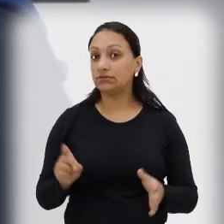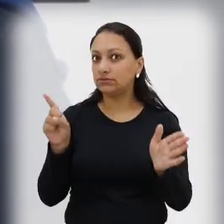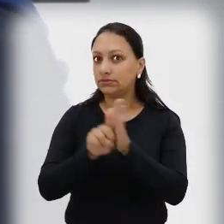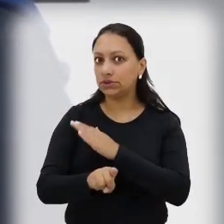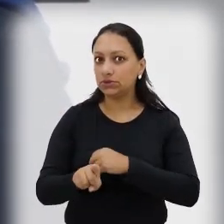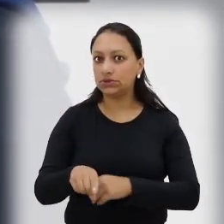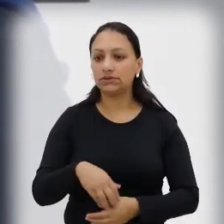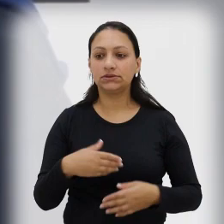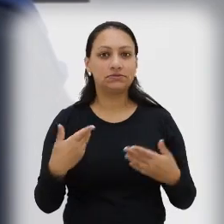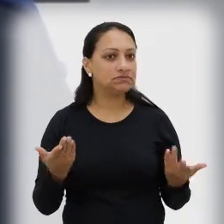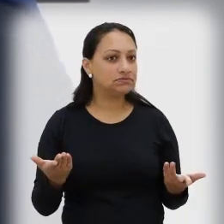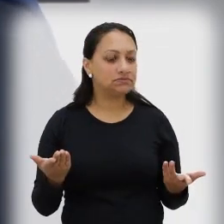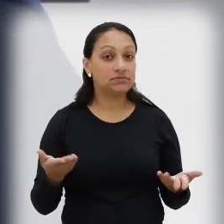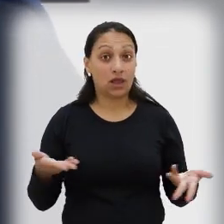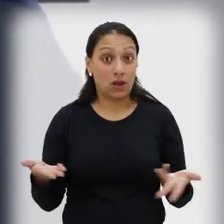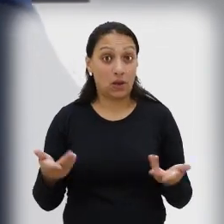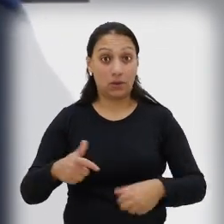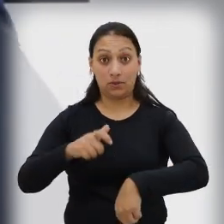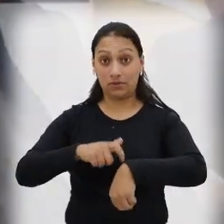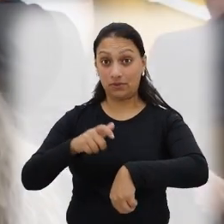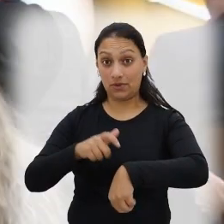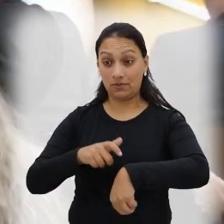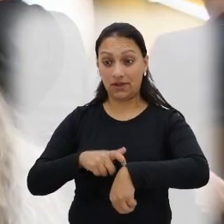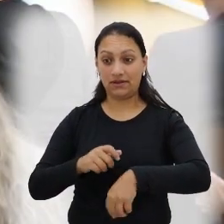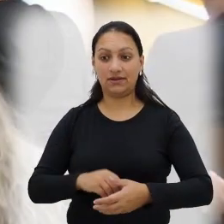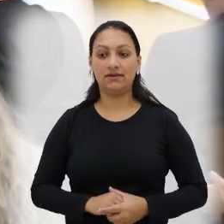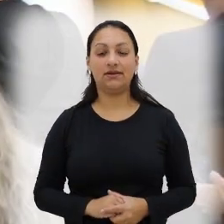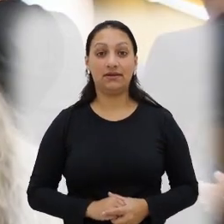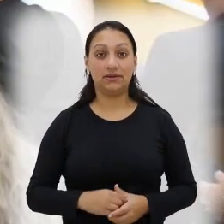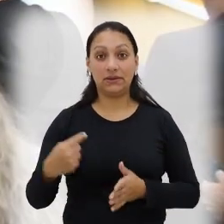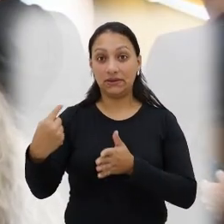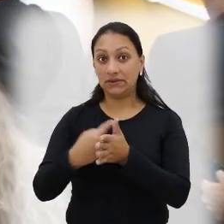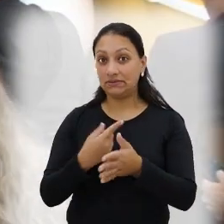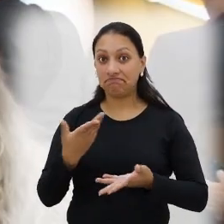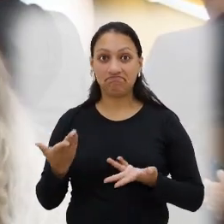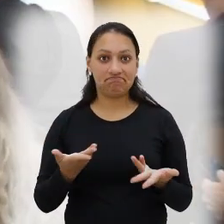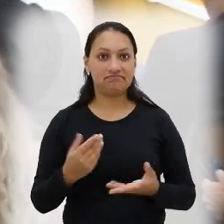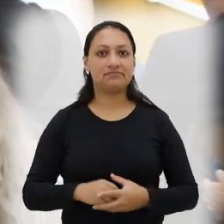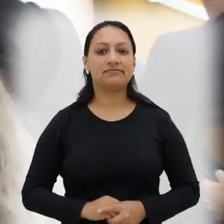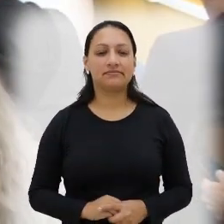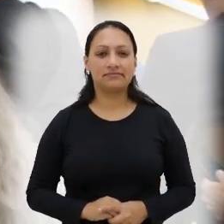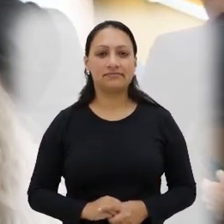Perguntas? Vamos lá. Agora é o momento... Vou te levar até.